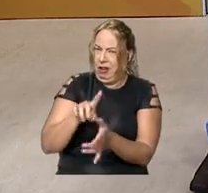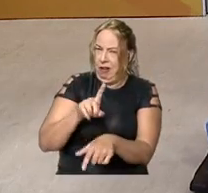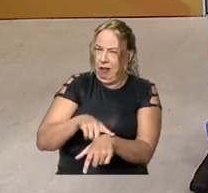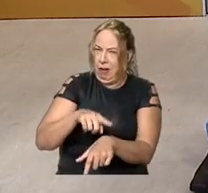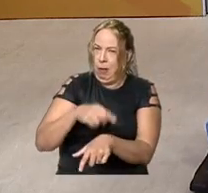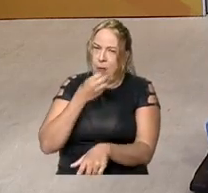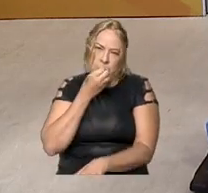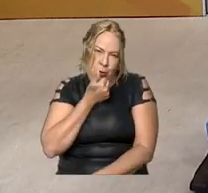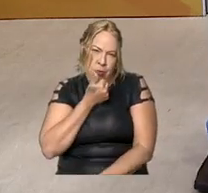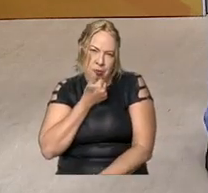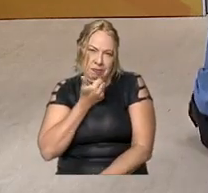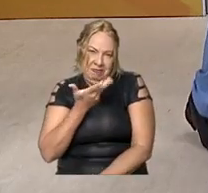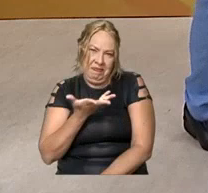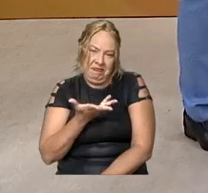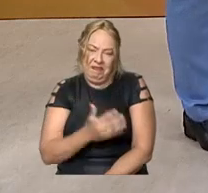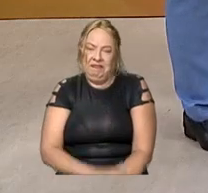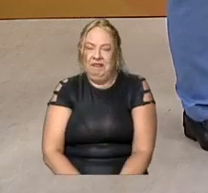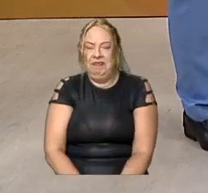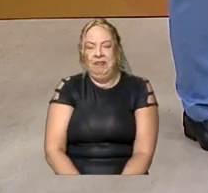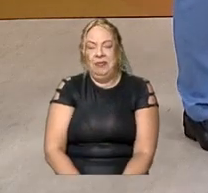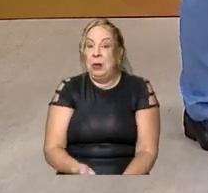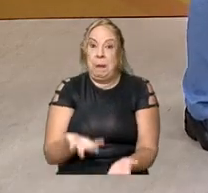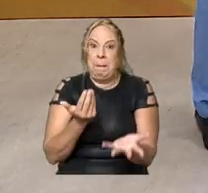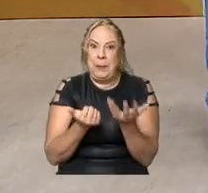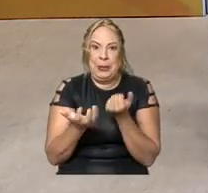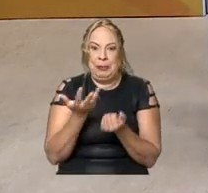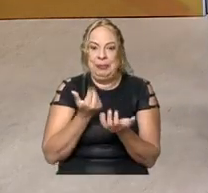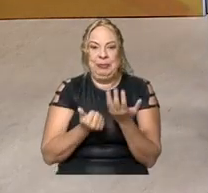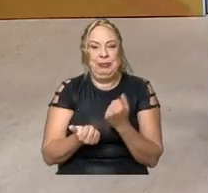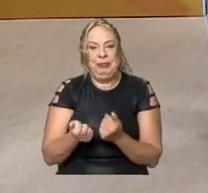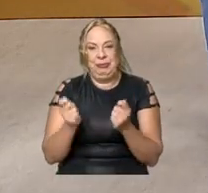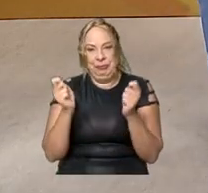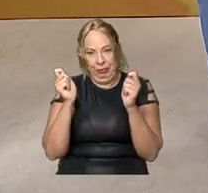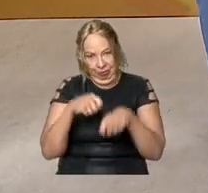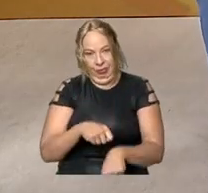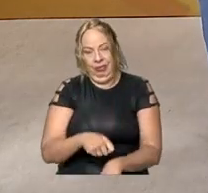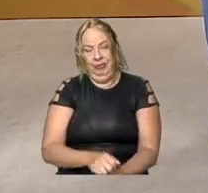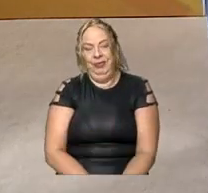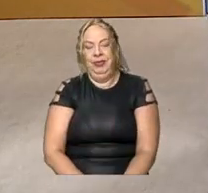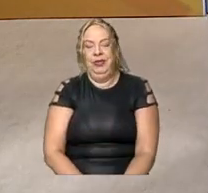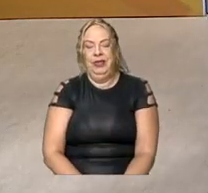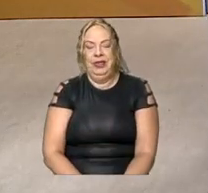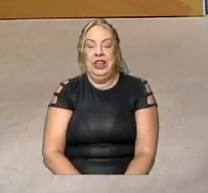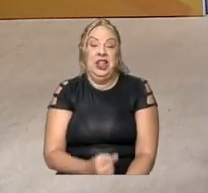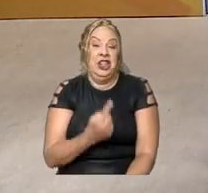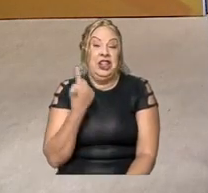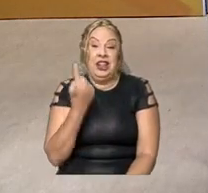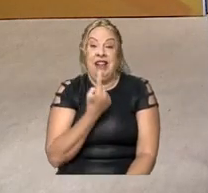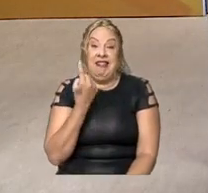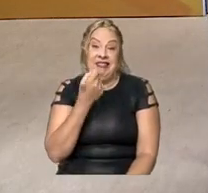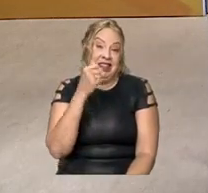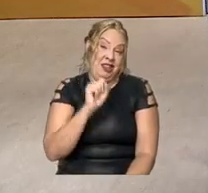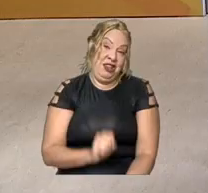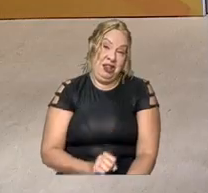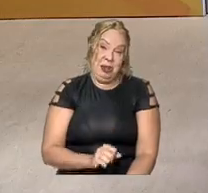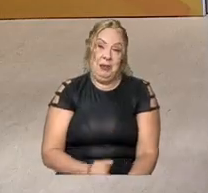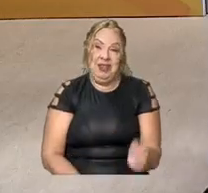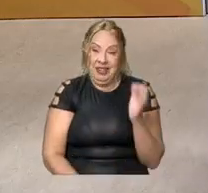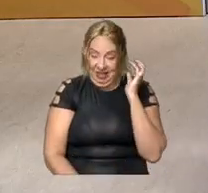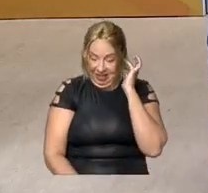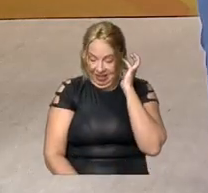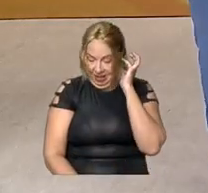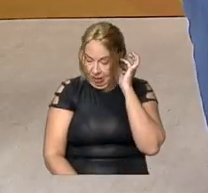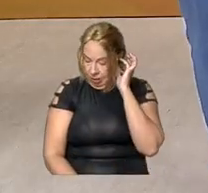presentinho atrasado do Dia das Crianças, né? Bora animar, porque pode ser sua chance. Chegou a hora do nosso Gira-se